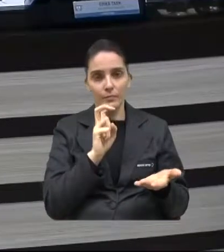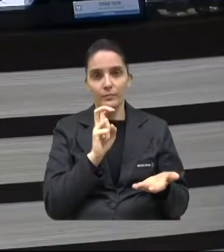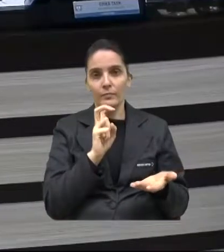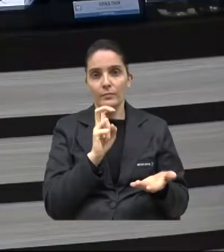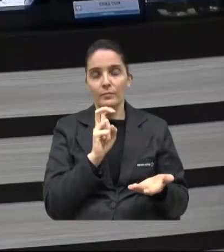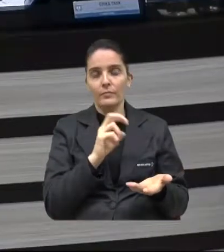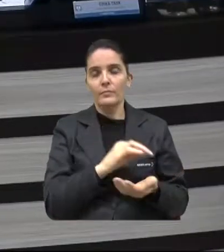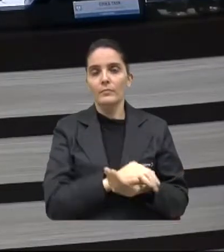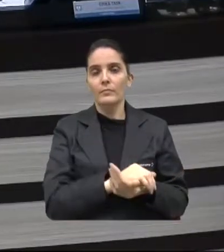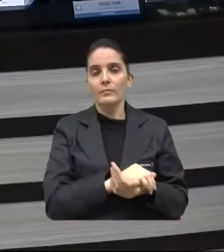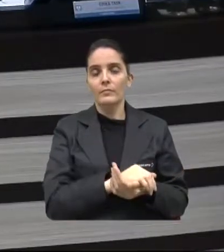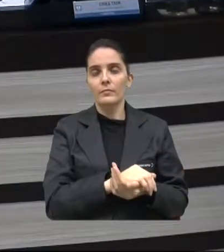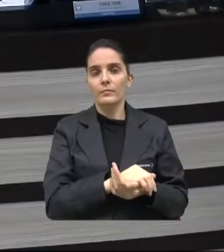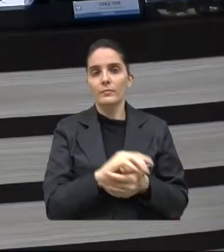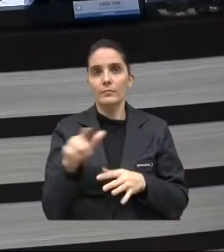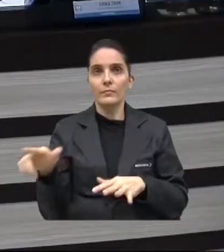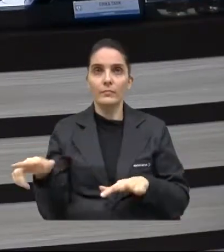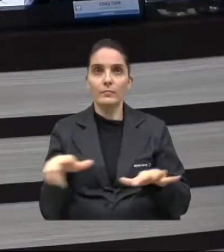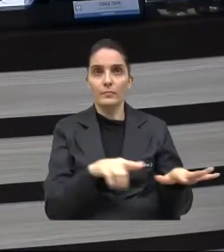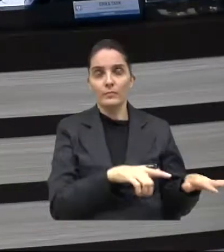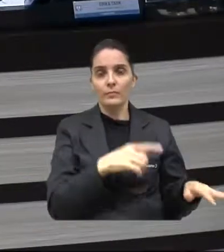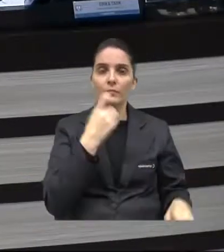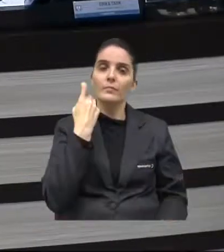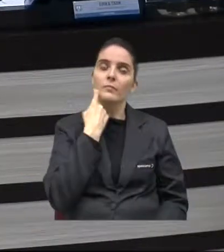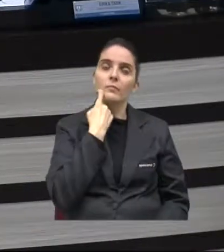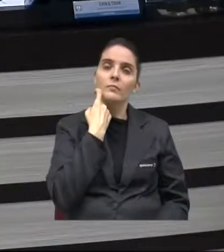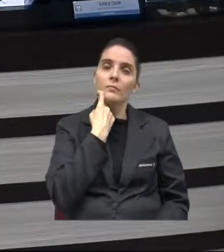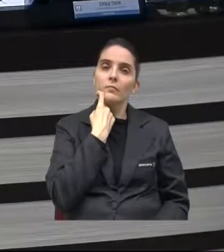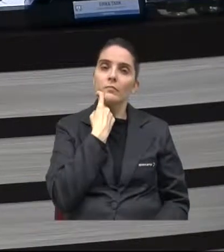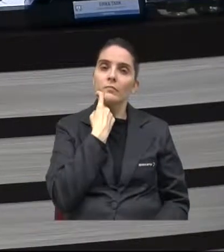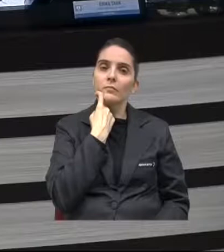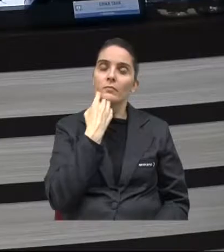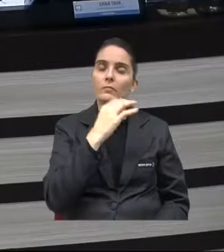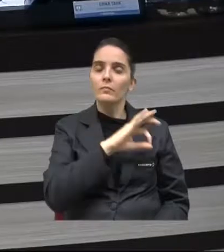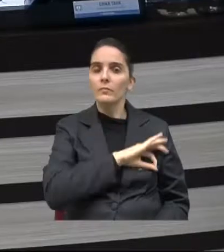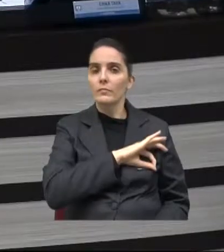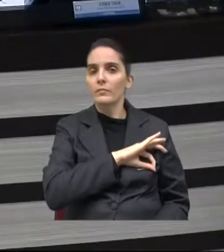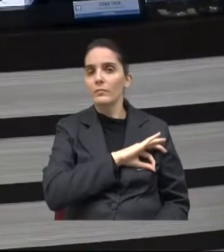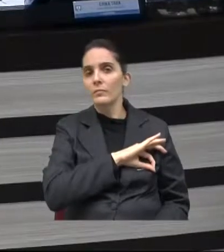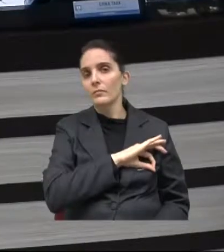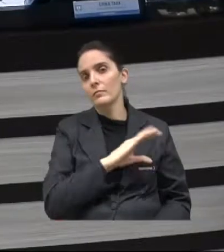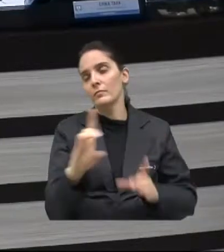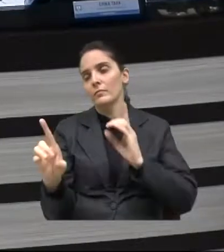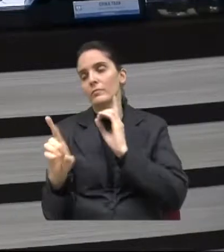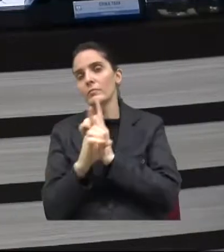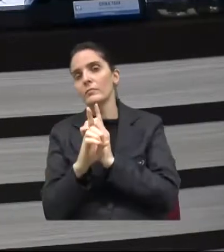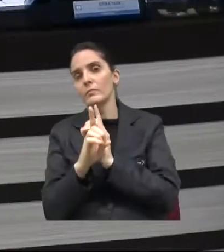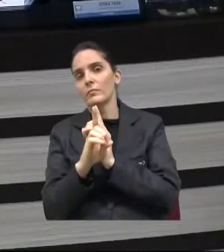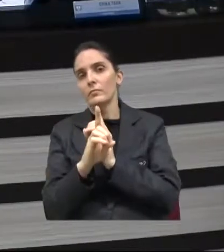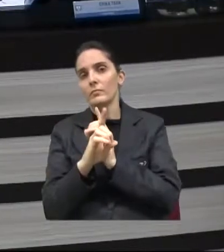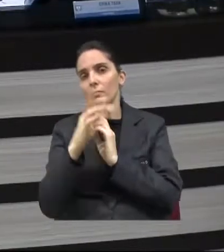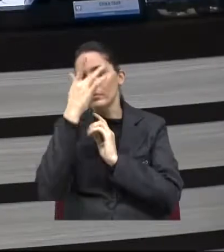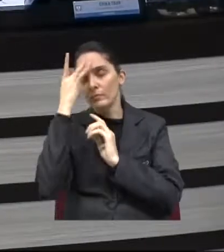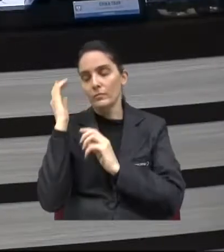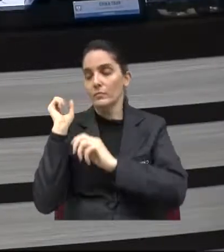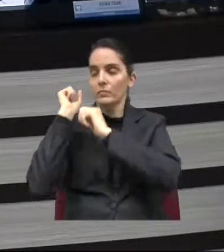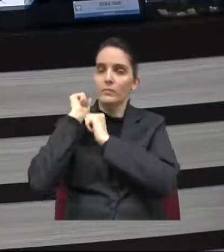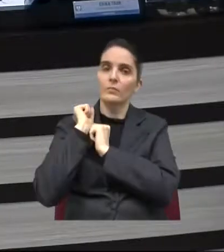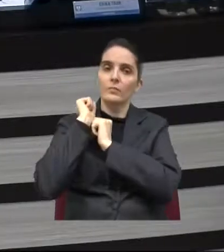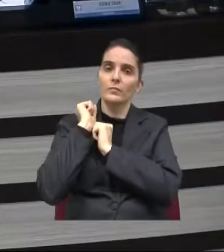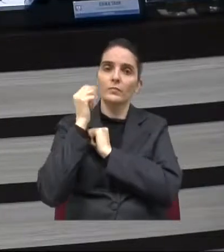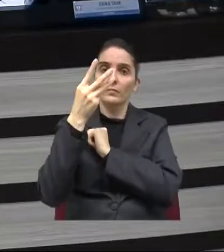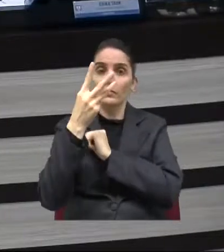normalmente, semana foi sexta-feira, a Polícia Militar encontrou um rapaz com um saco nas costas, 3 horas da